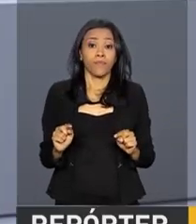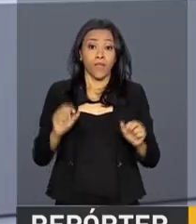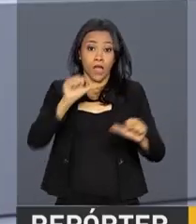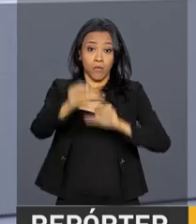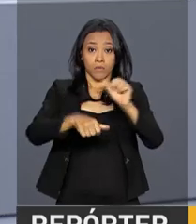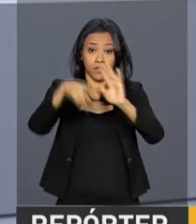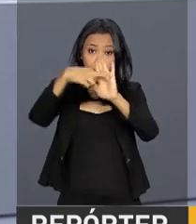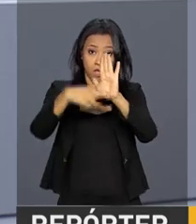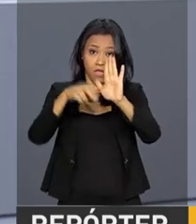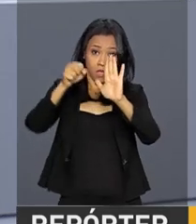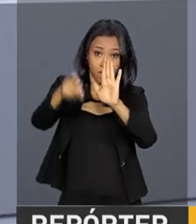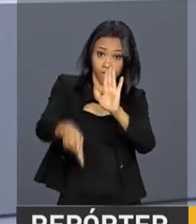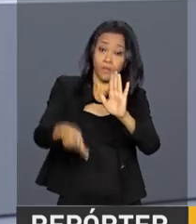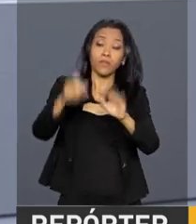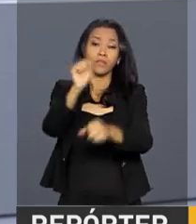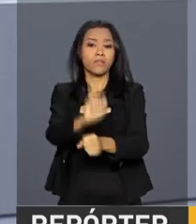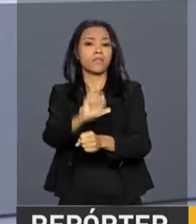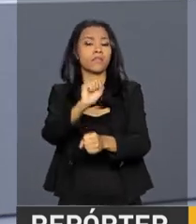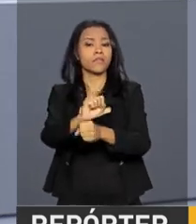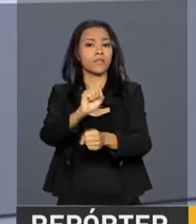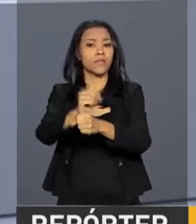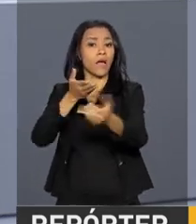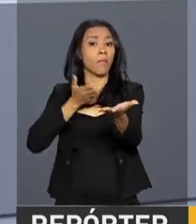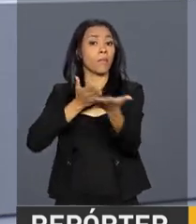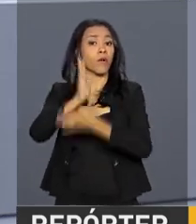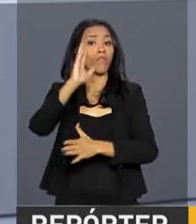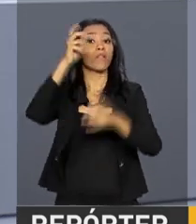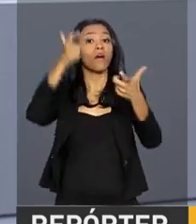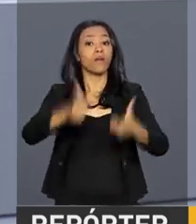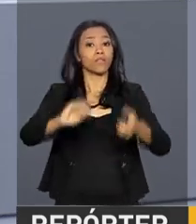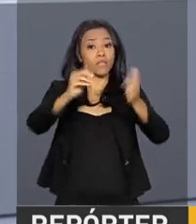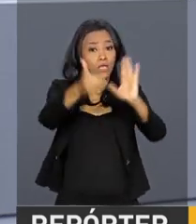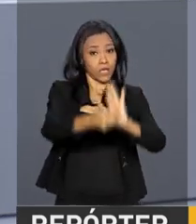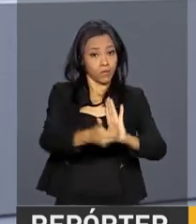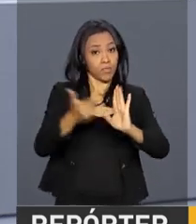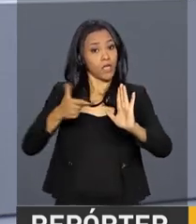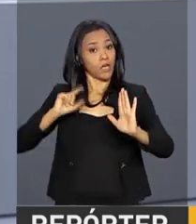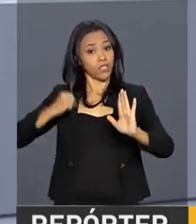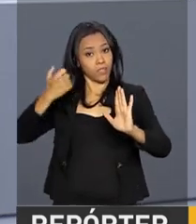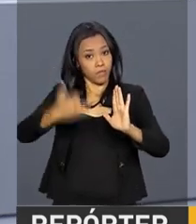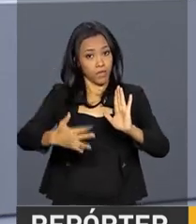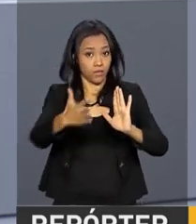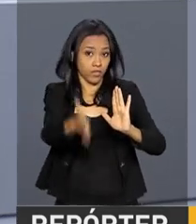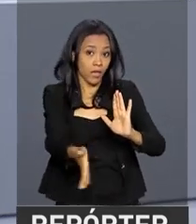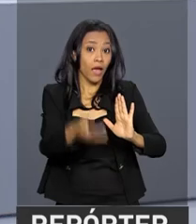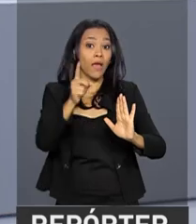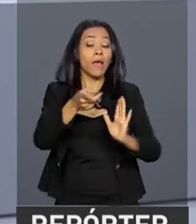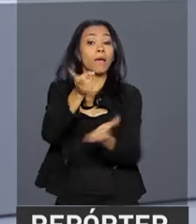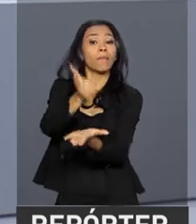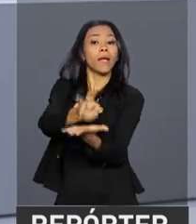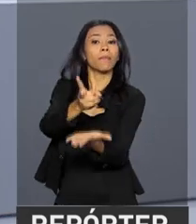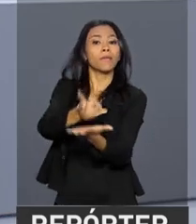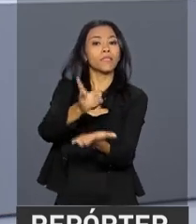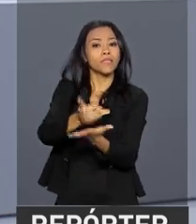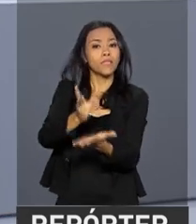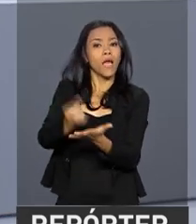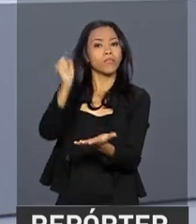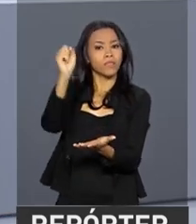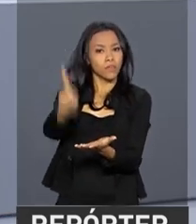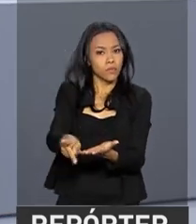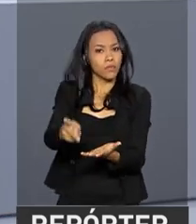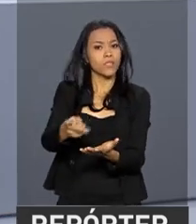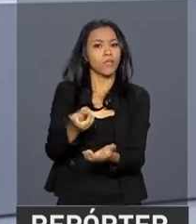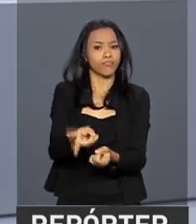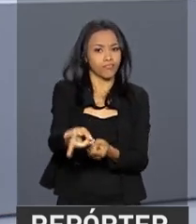da previdência aguarda para ser votada na câmara dos deputados como disse joão pedro elaborada para manter o sistema previdenciário sustentável a